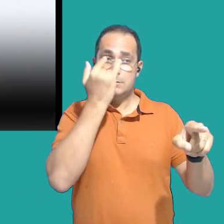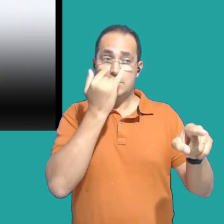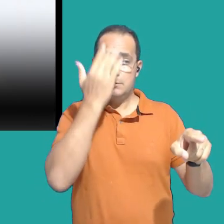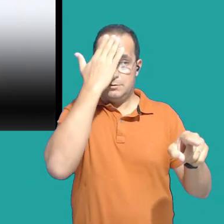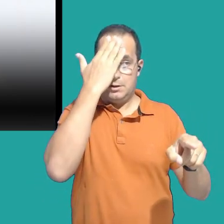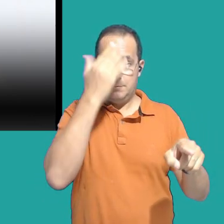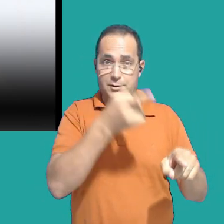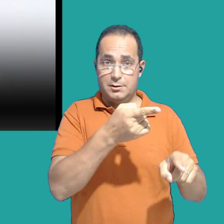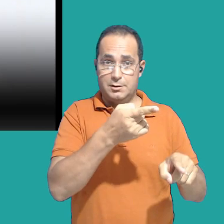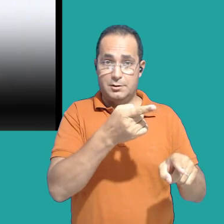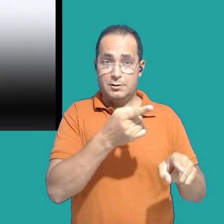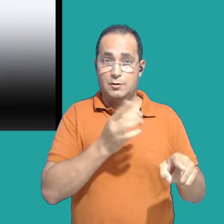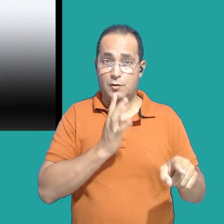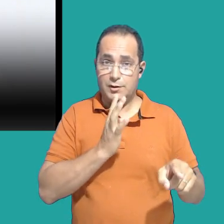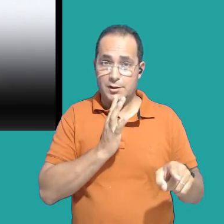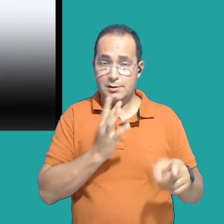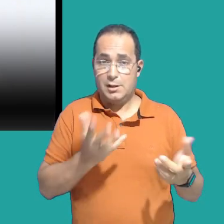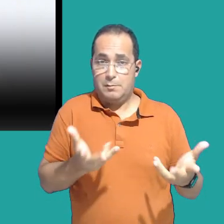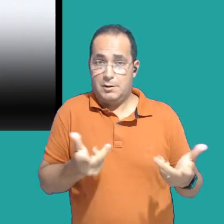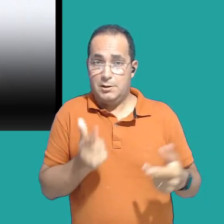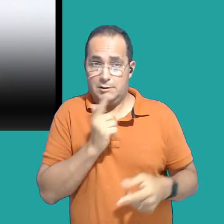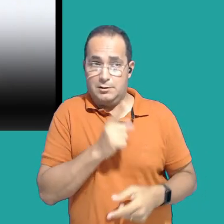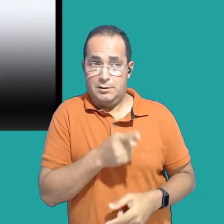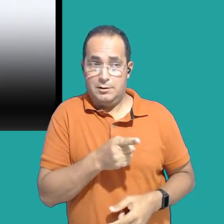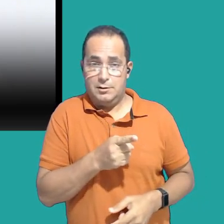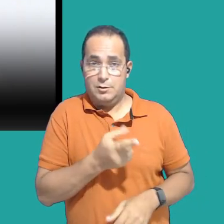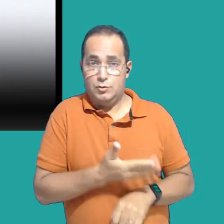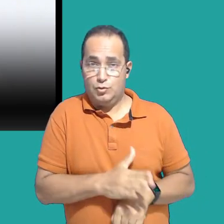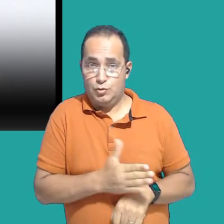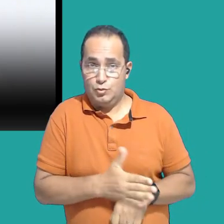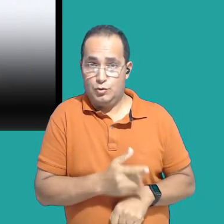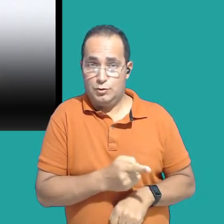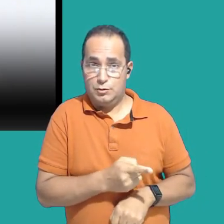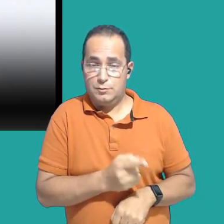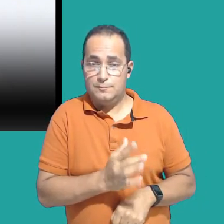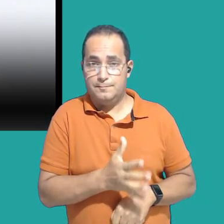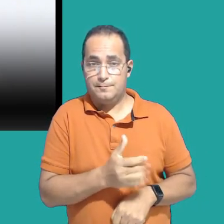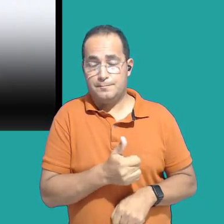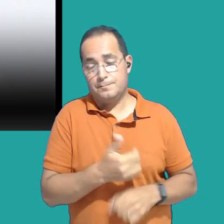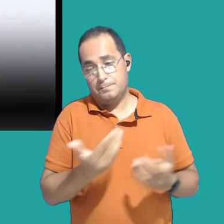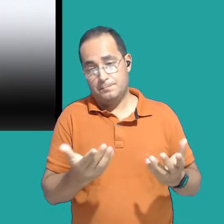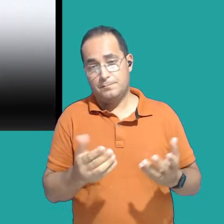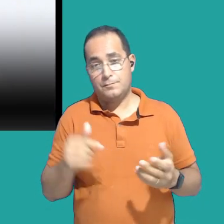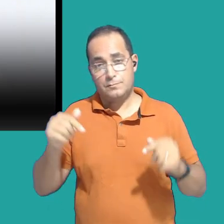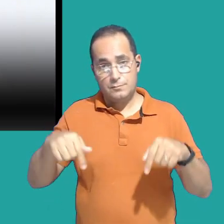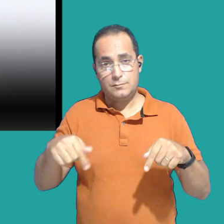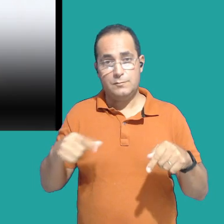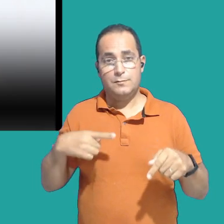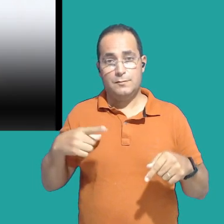pessoa. Então, há outras possibilidades também, né? Já